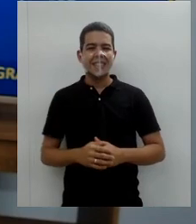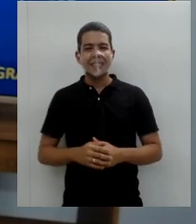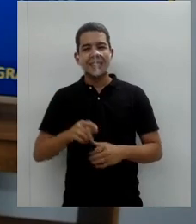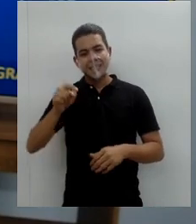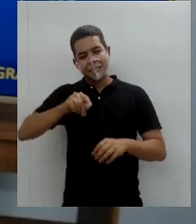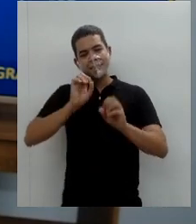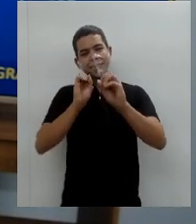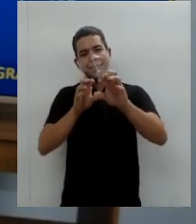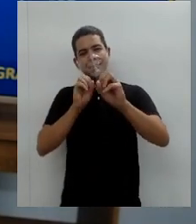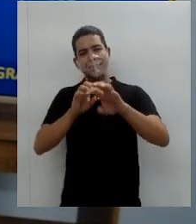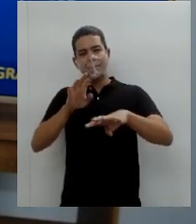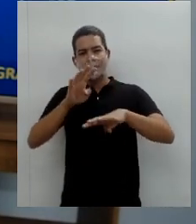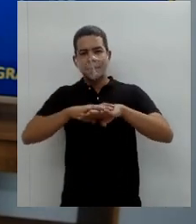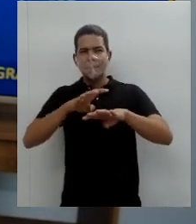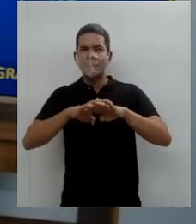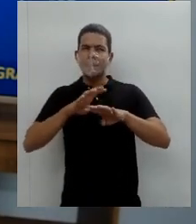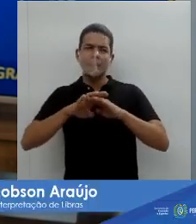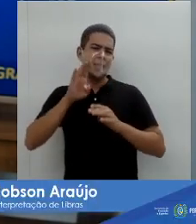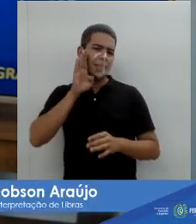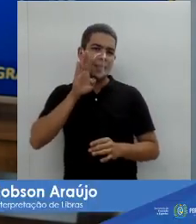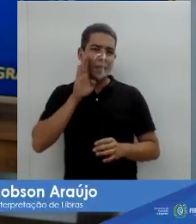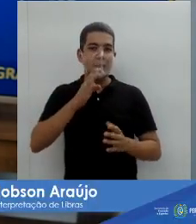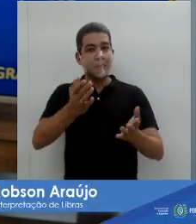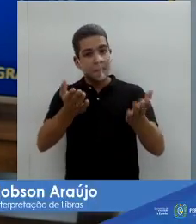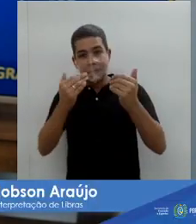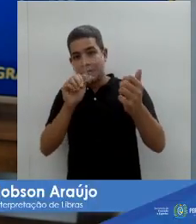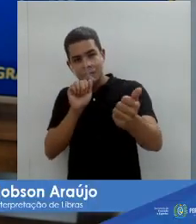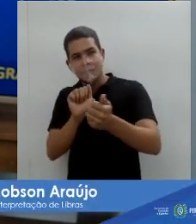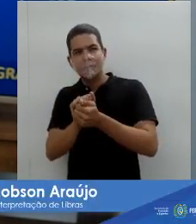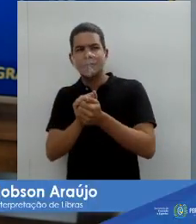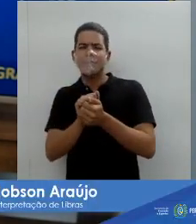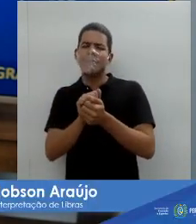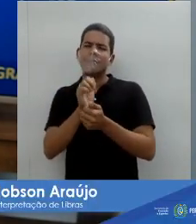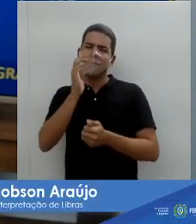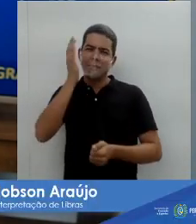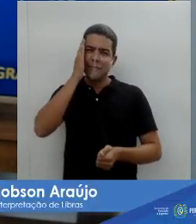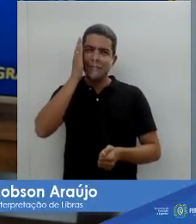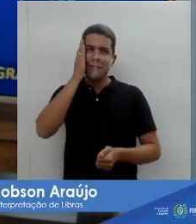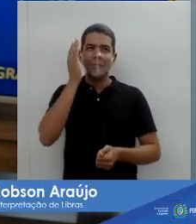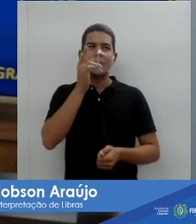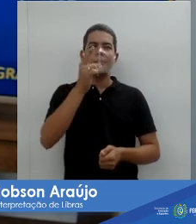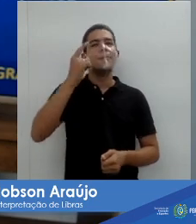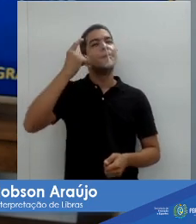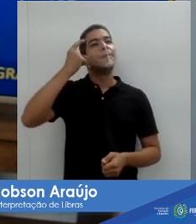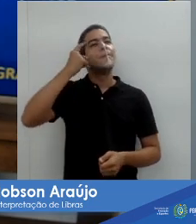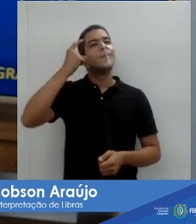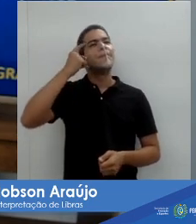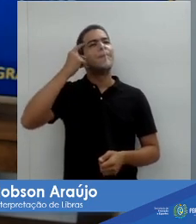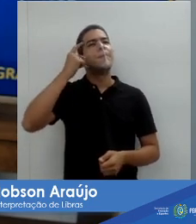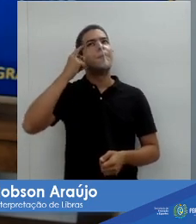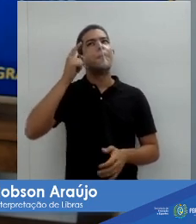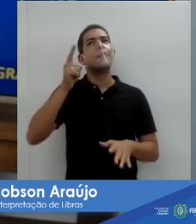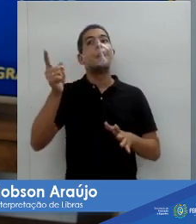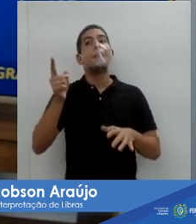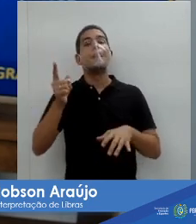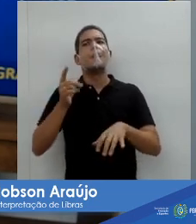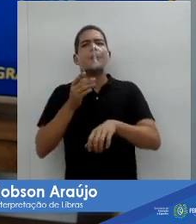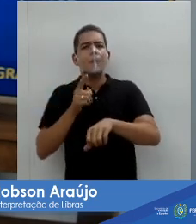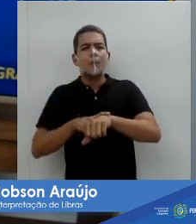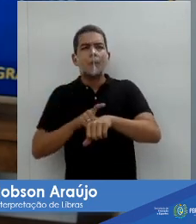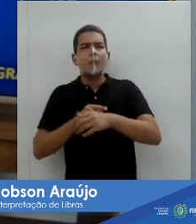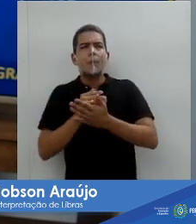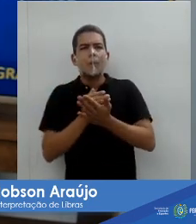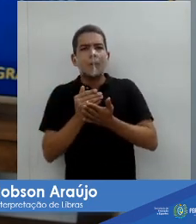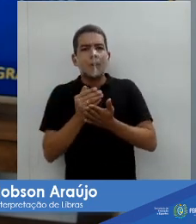matemática massa, vem comigo. Eu sei, você estava pensando que a aula ia acontecer